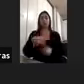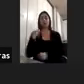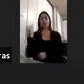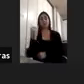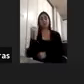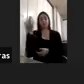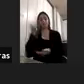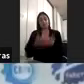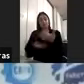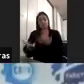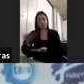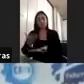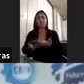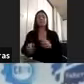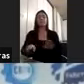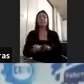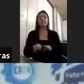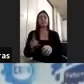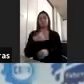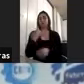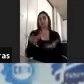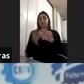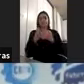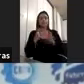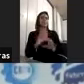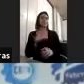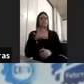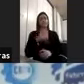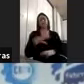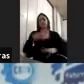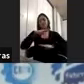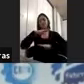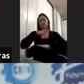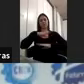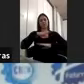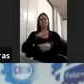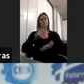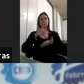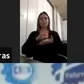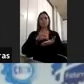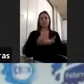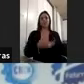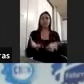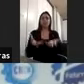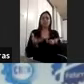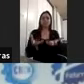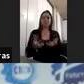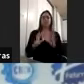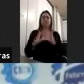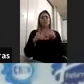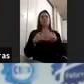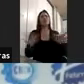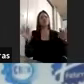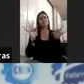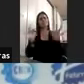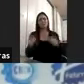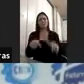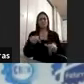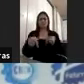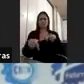gente não queria estar vivendo isso, né? A gente queria que estivesse a fábrica trabalhando, com todo mundo lá dentro, com dignidade, tudo